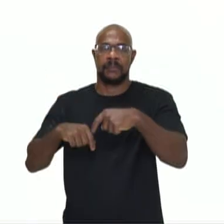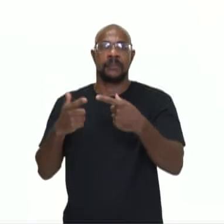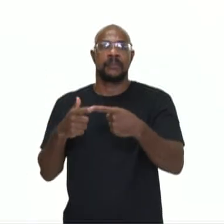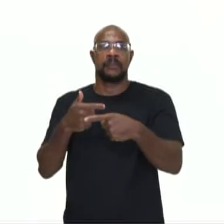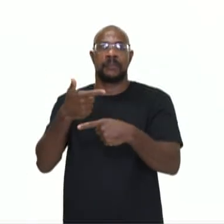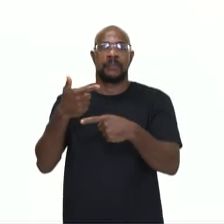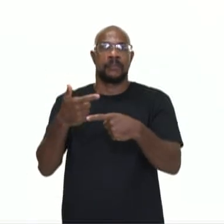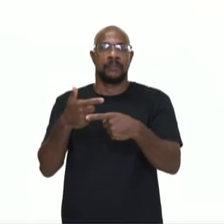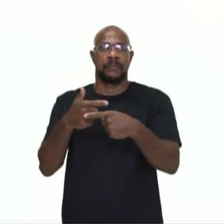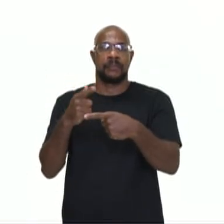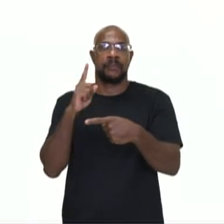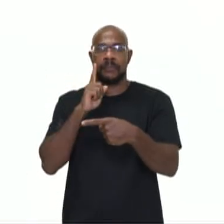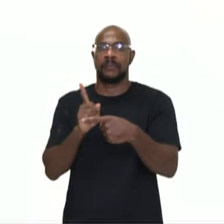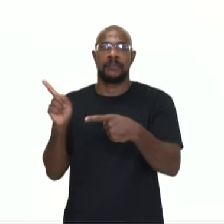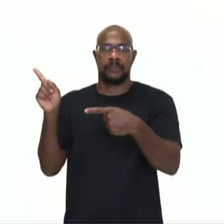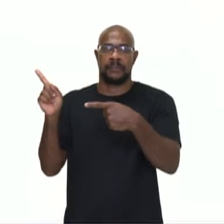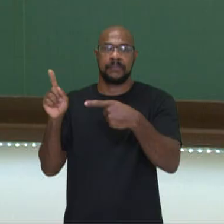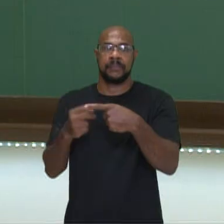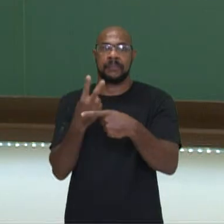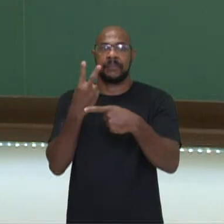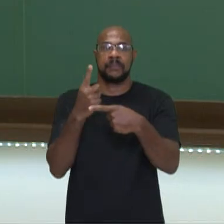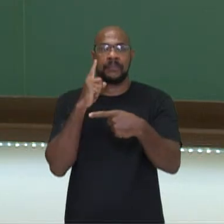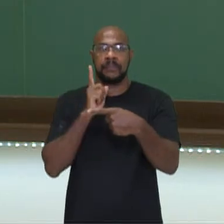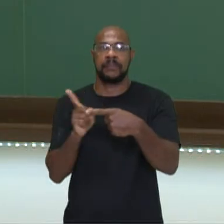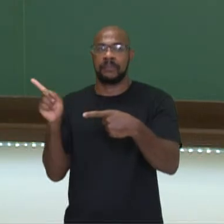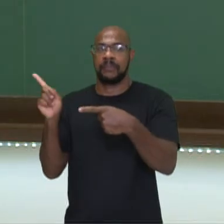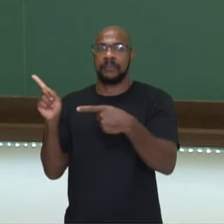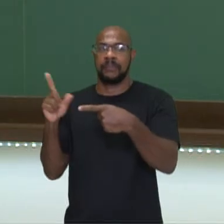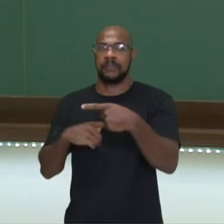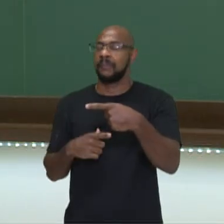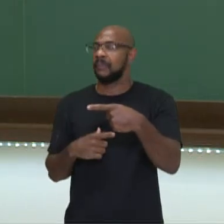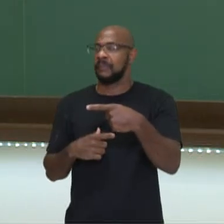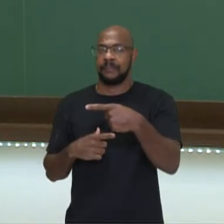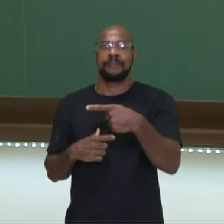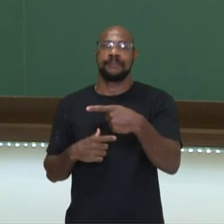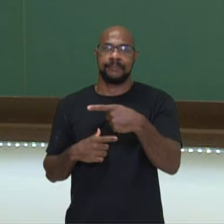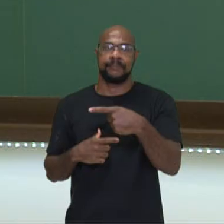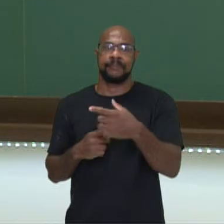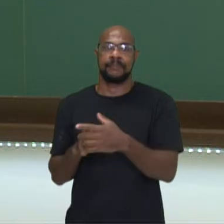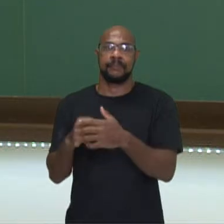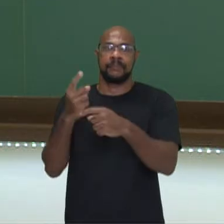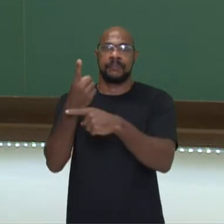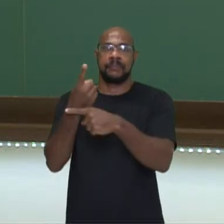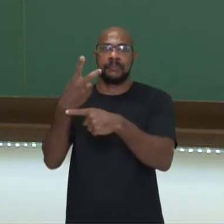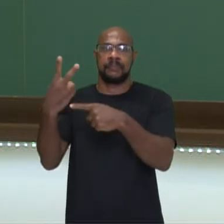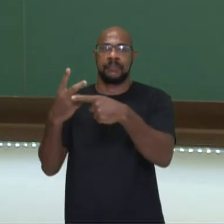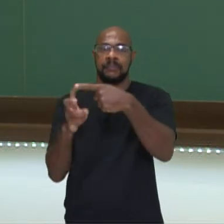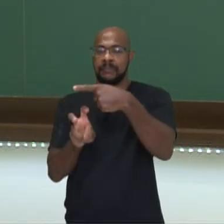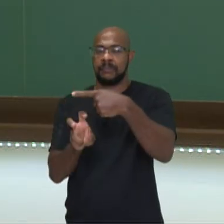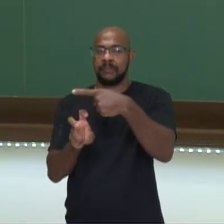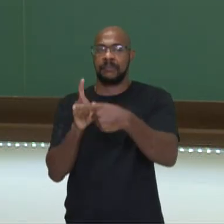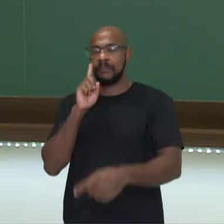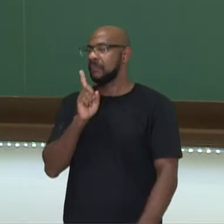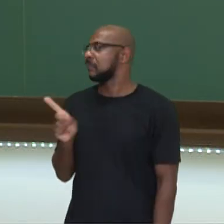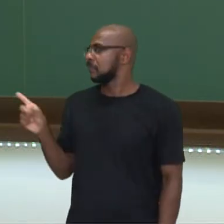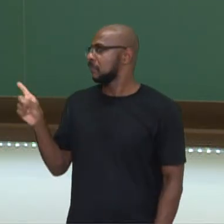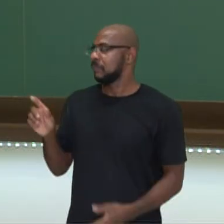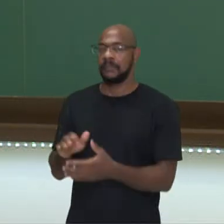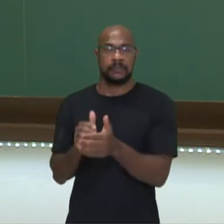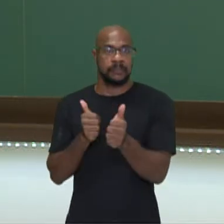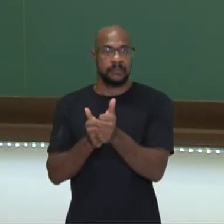12, 10 por 2 é 5. Então, fica menos 12 quintos, mais com menos é menos, menos 1